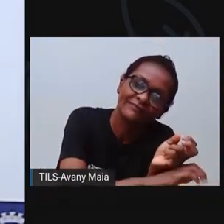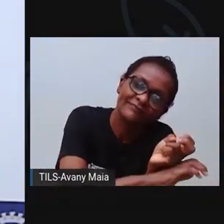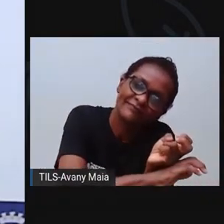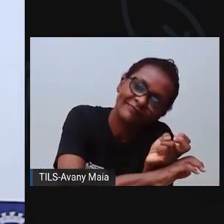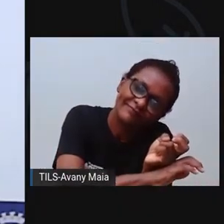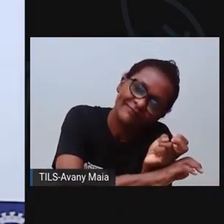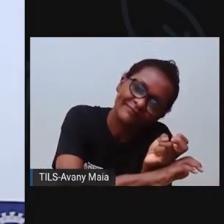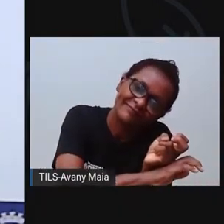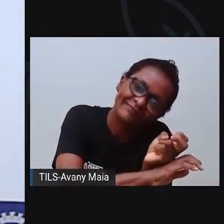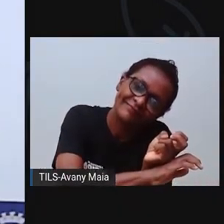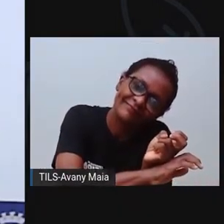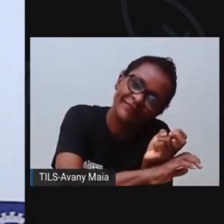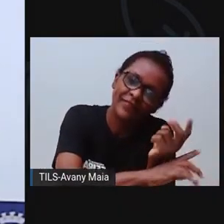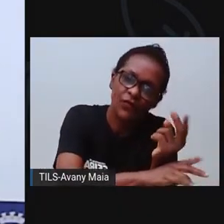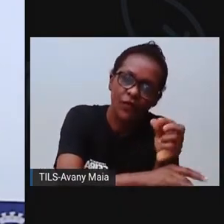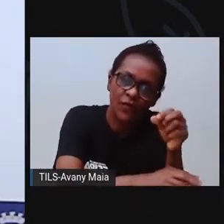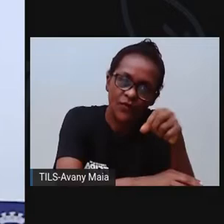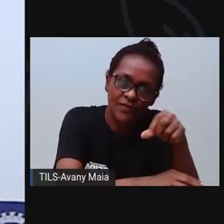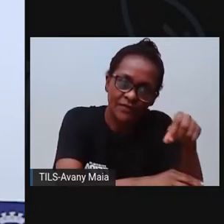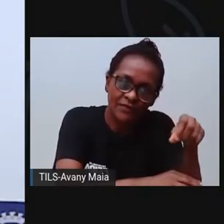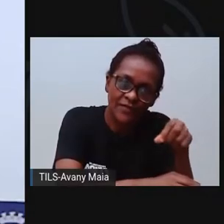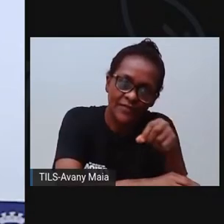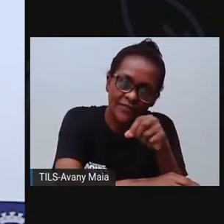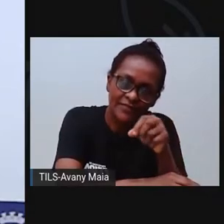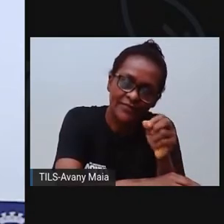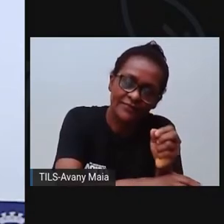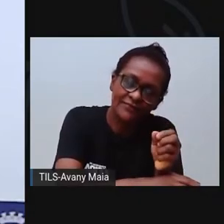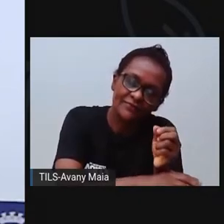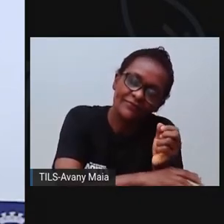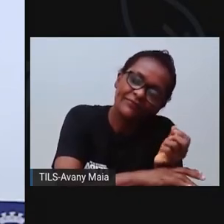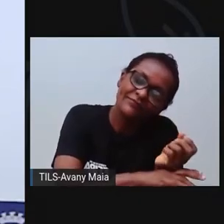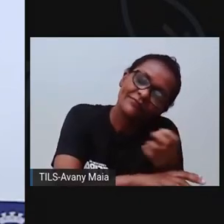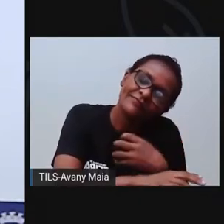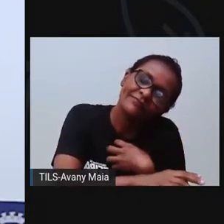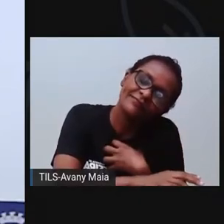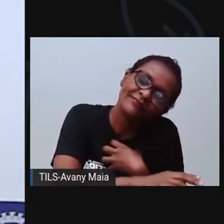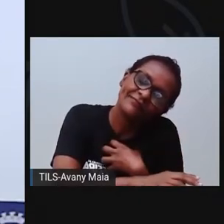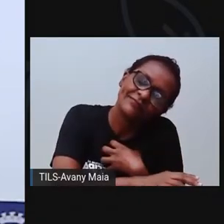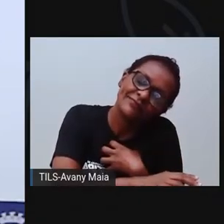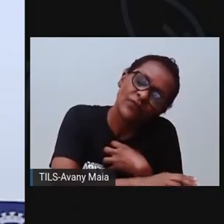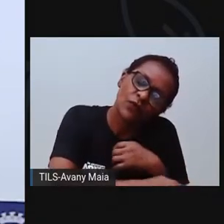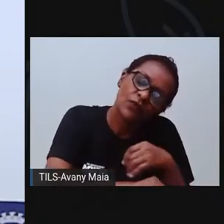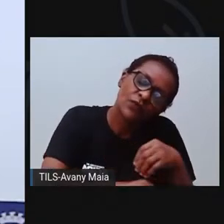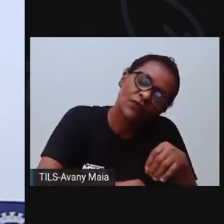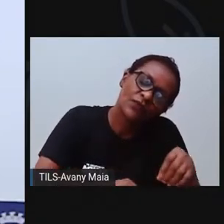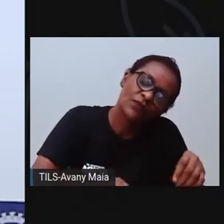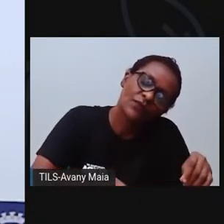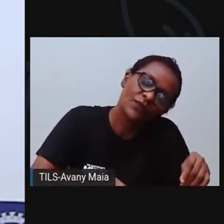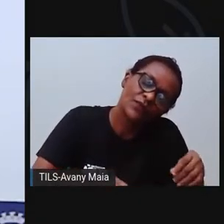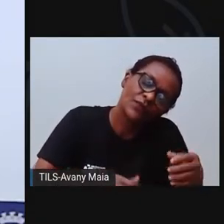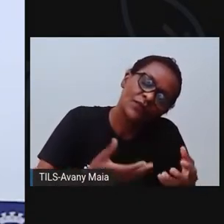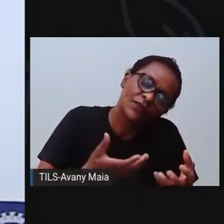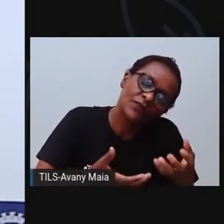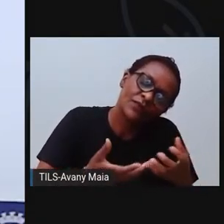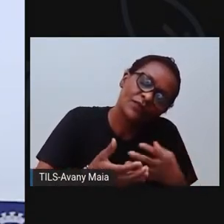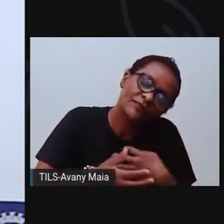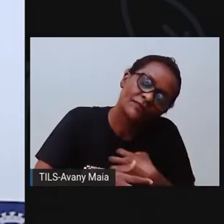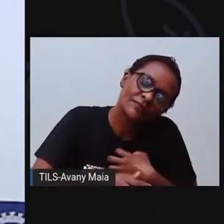encolhidinho, como uma semente. Sinta o quentinho da terra. Agora vá